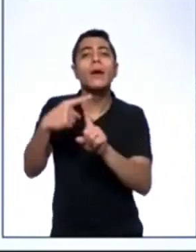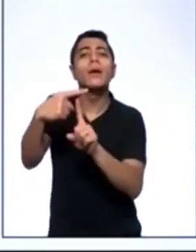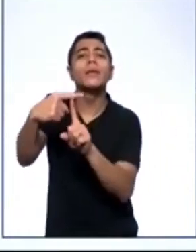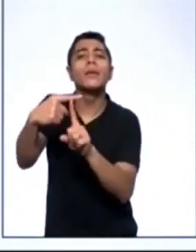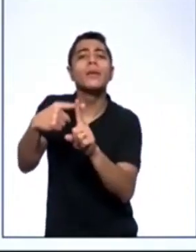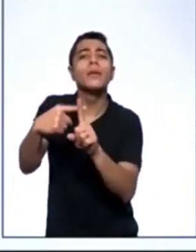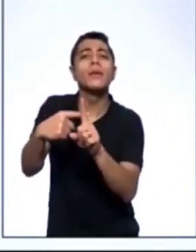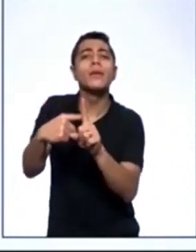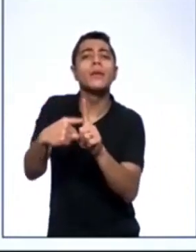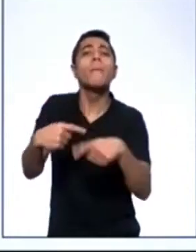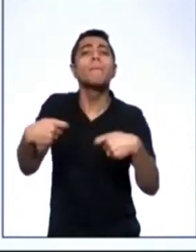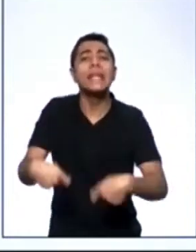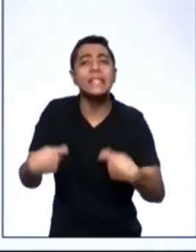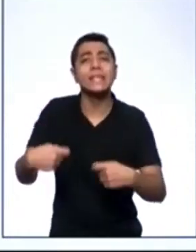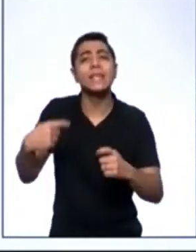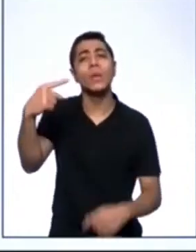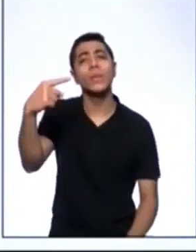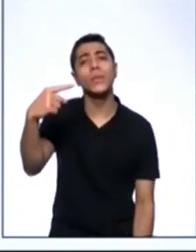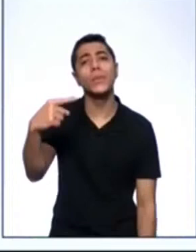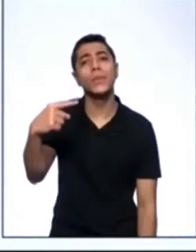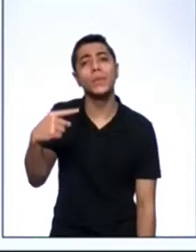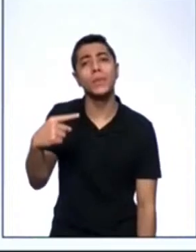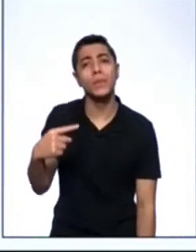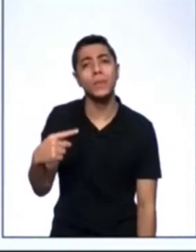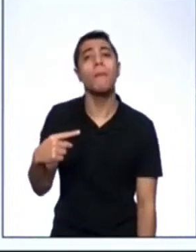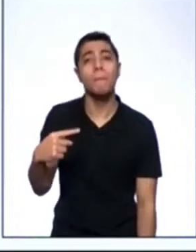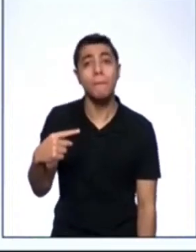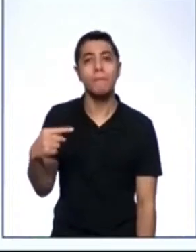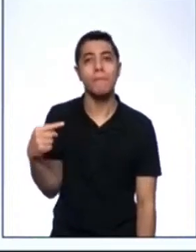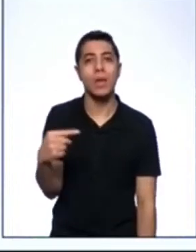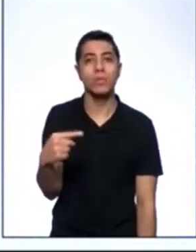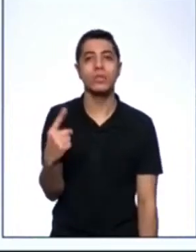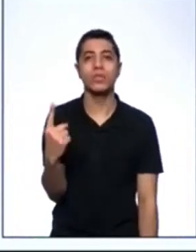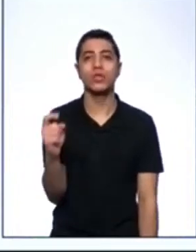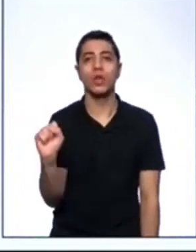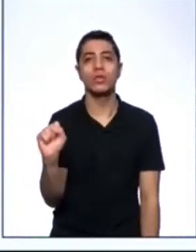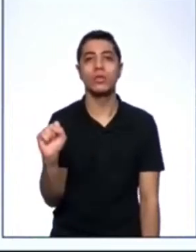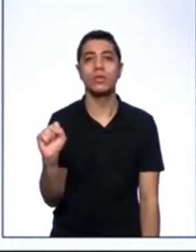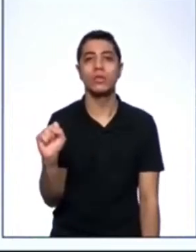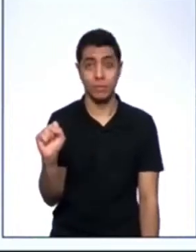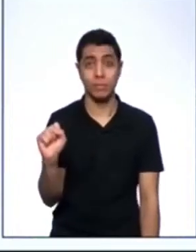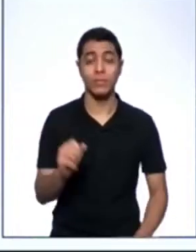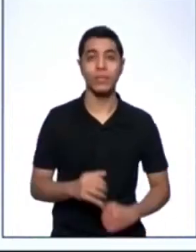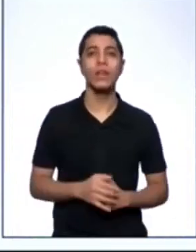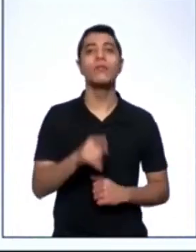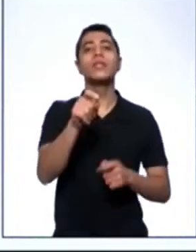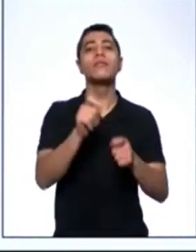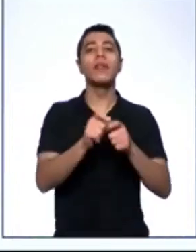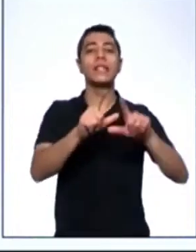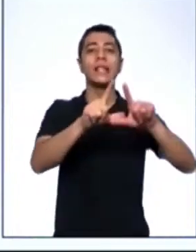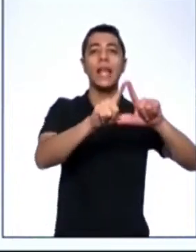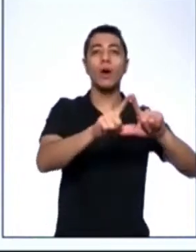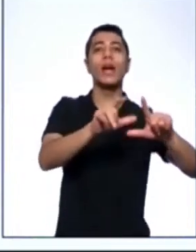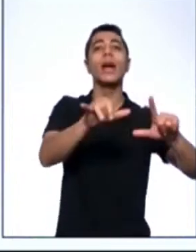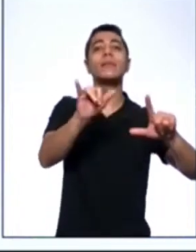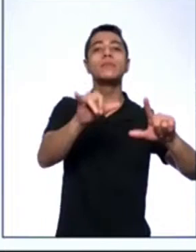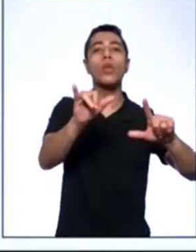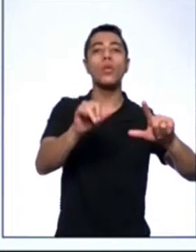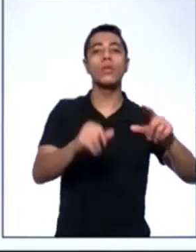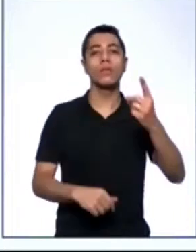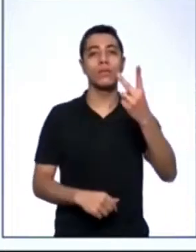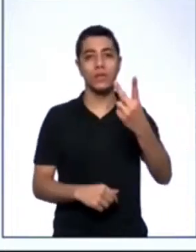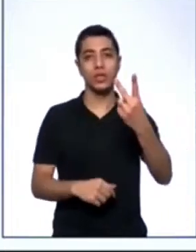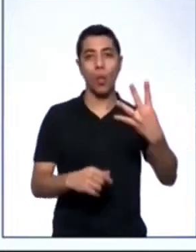gente aí agora você faz o delta-y 24 - é Delta x